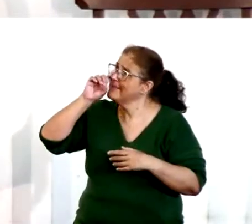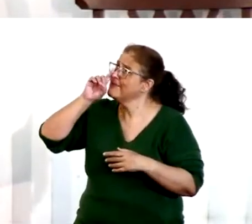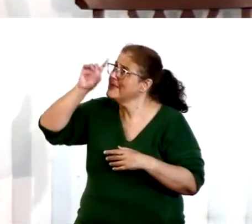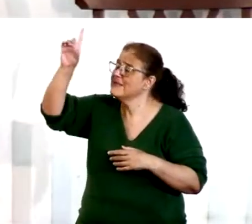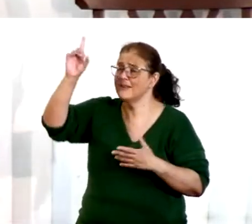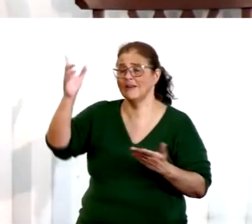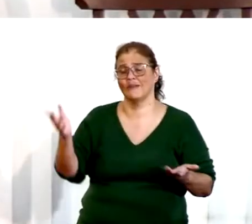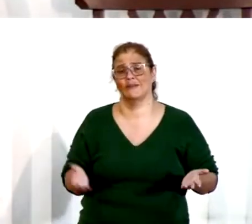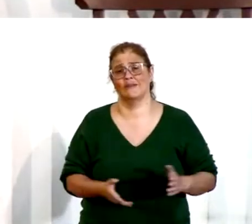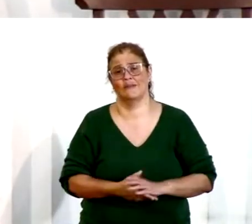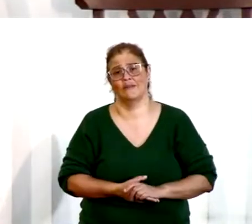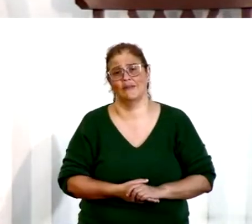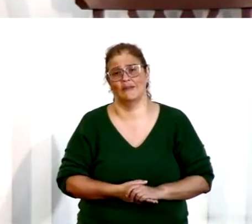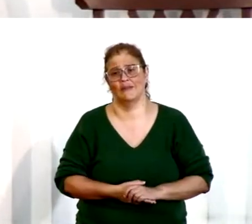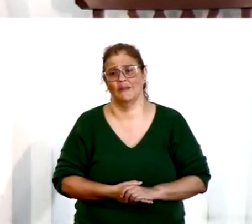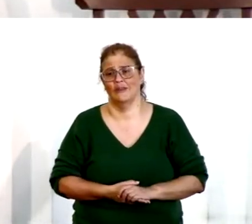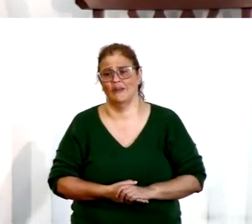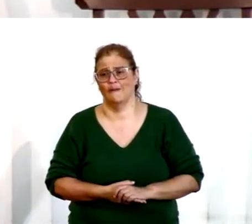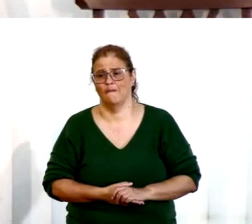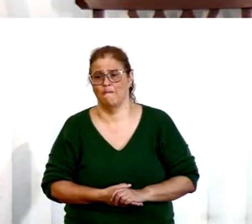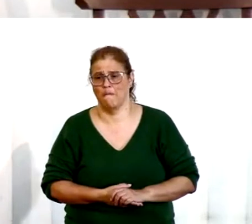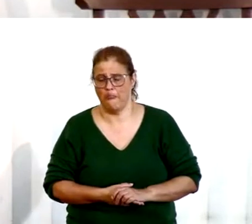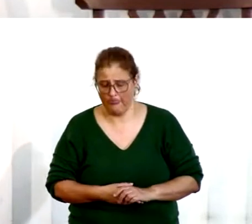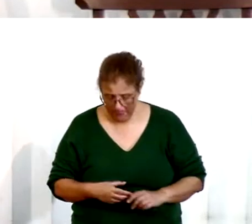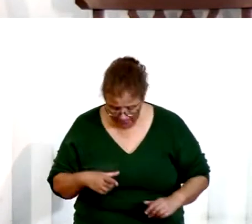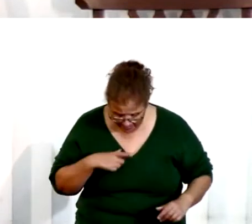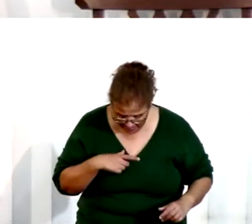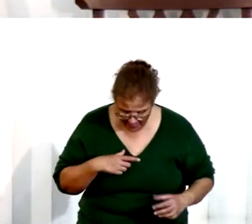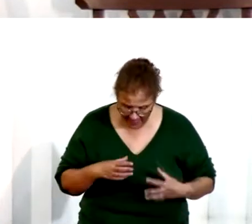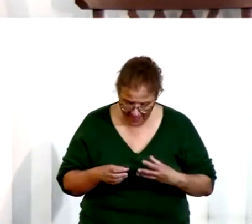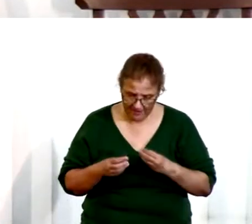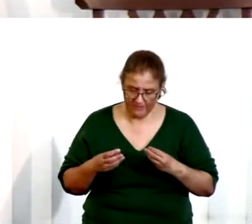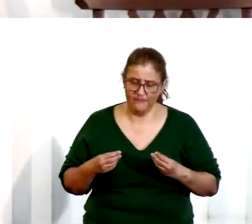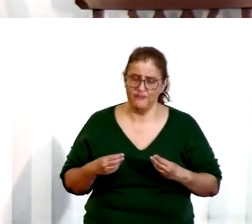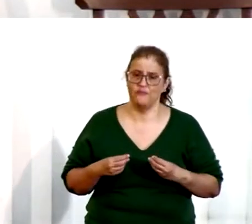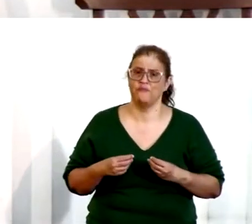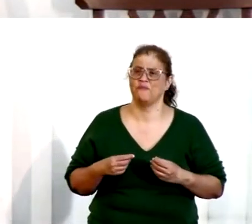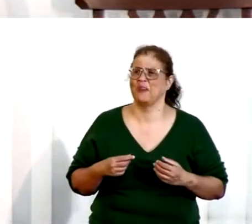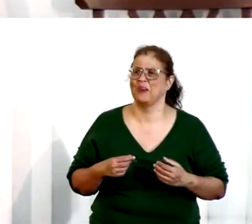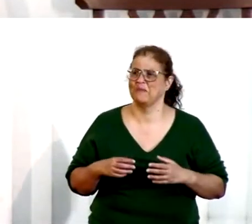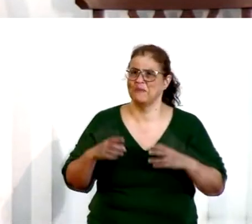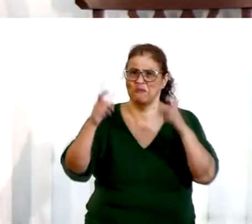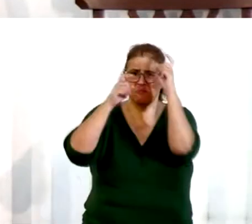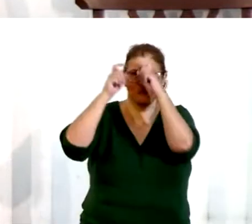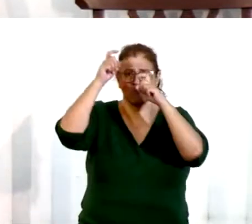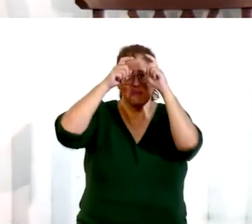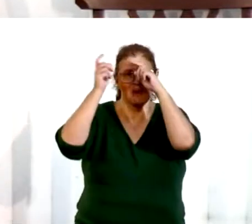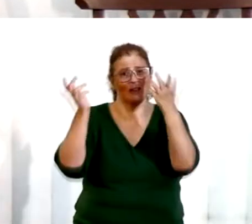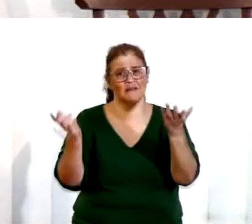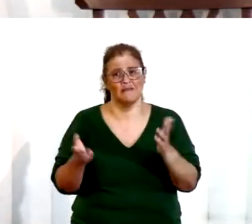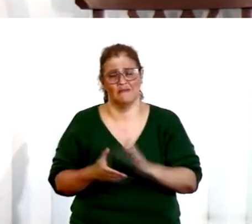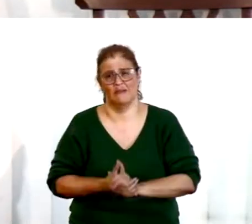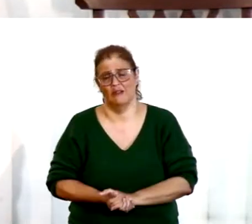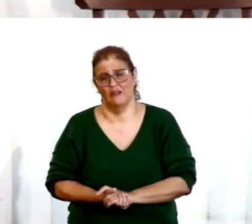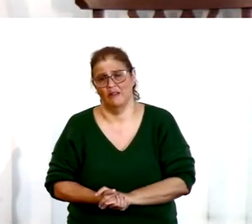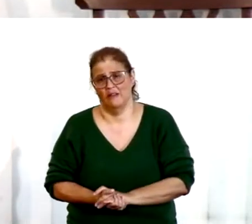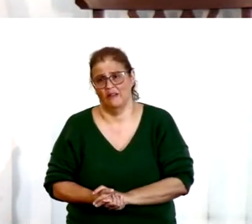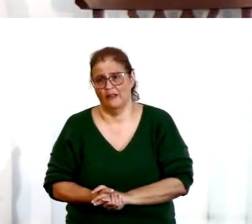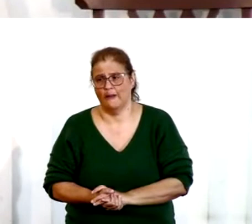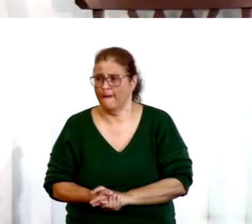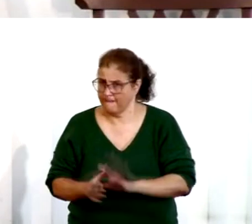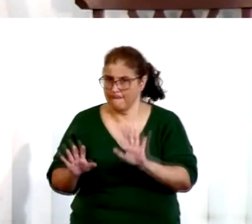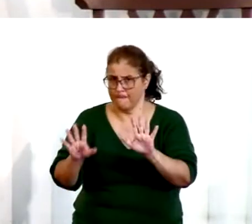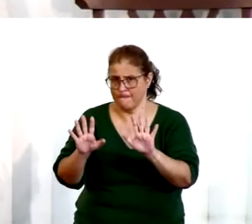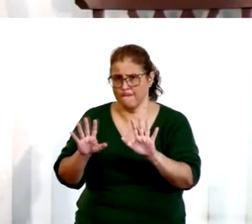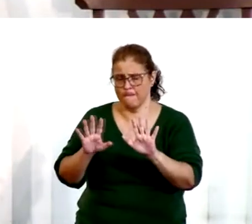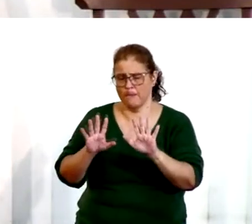Pedro está muito preocupado com a estagnação espiritual do seu povo, muito preocupado. Tu já pensou se Pedro olha